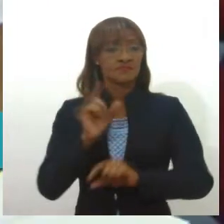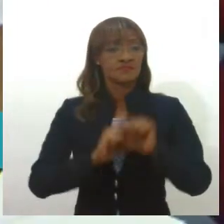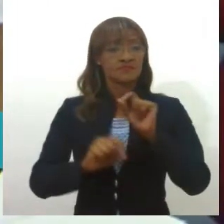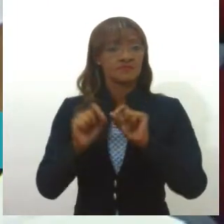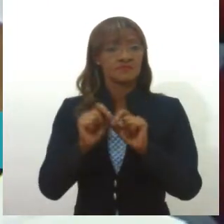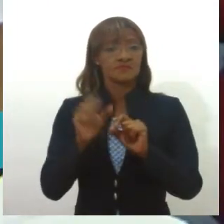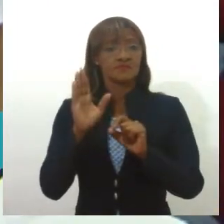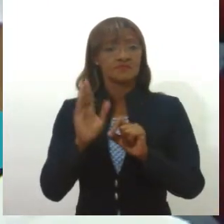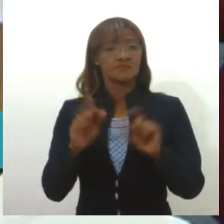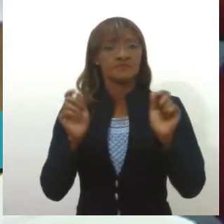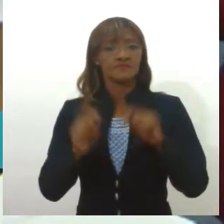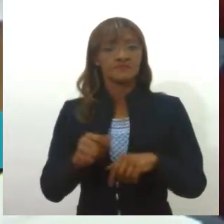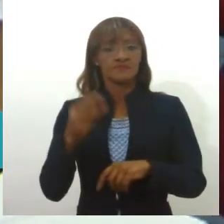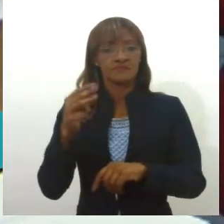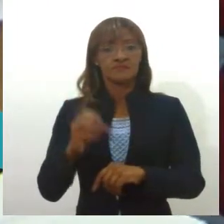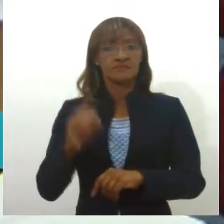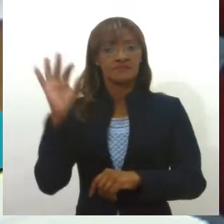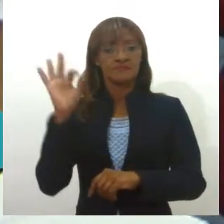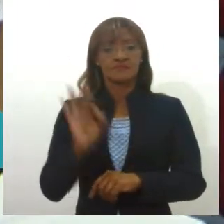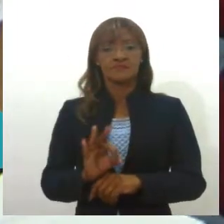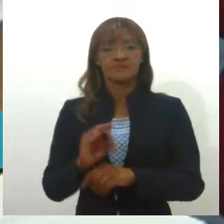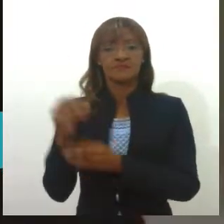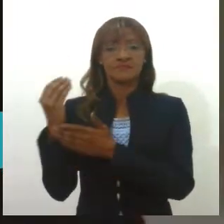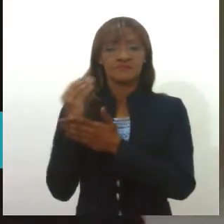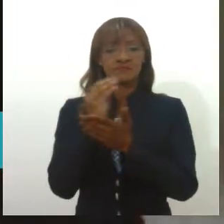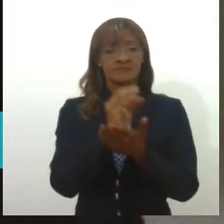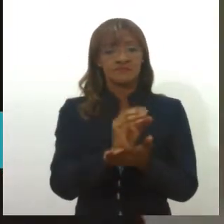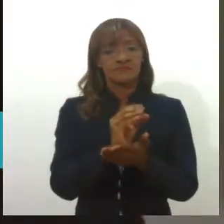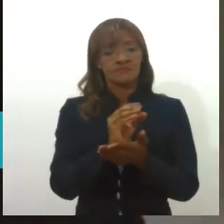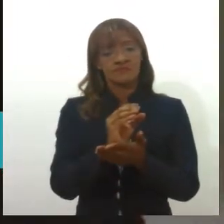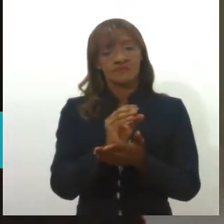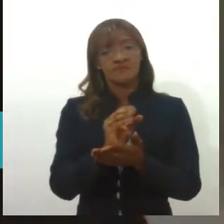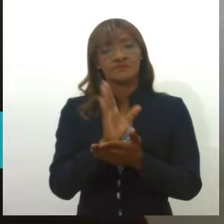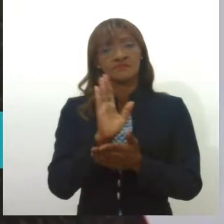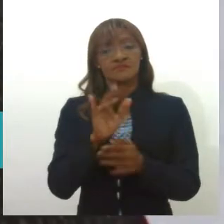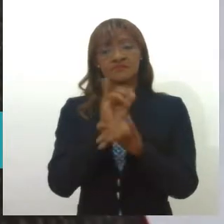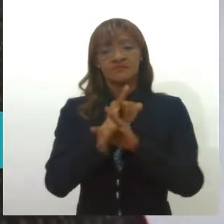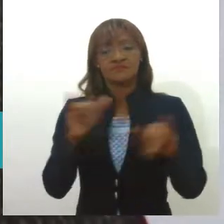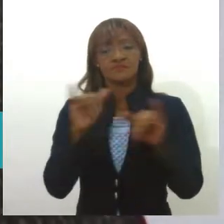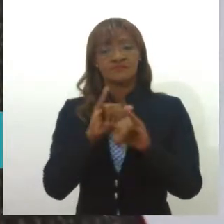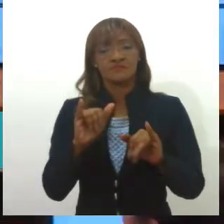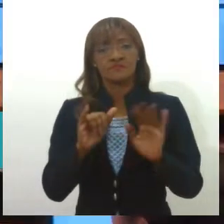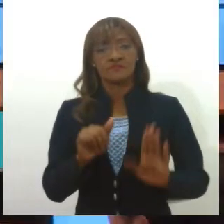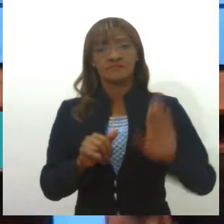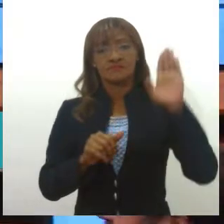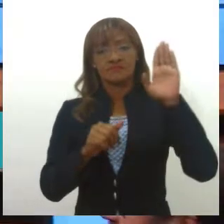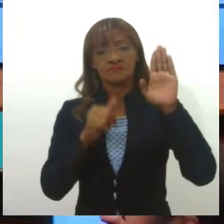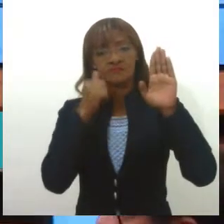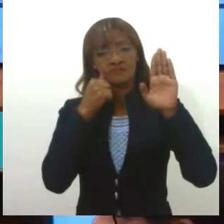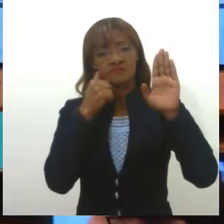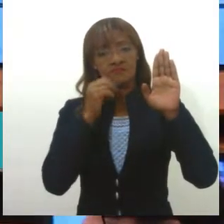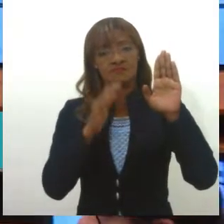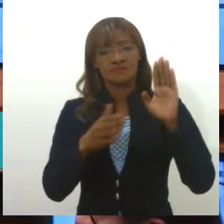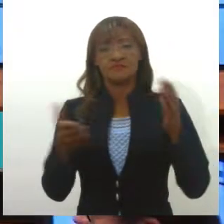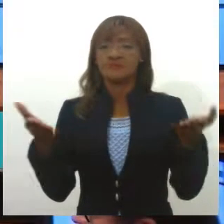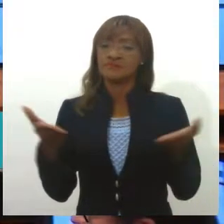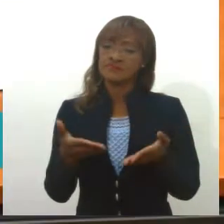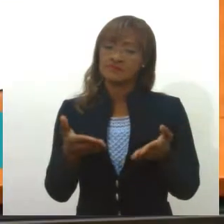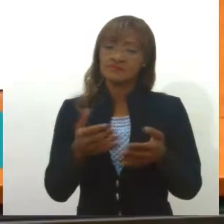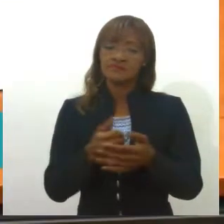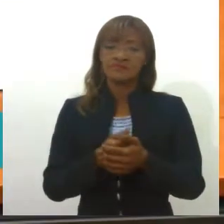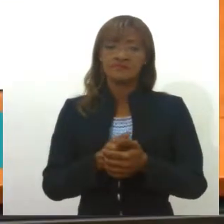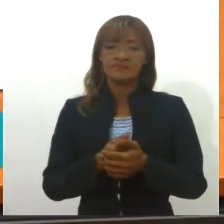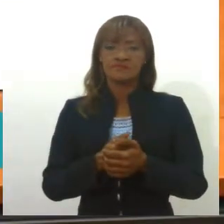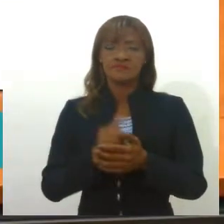apliquem pelo menos 30% dos recursos do fundo eleitoral na campanha de candidatas mulheres. Agora, uma comissão especial da